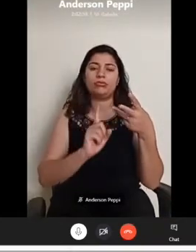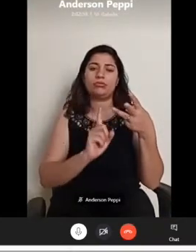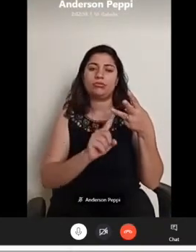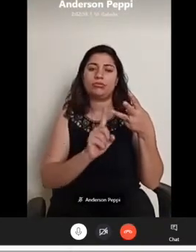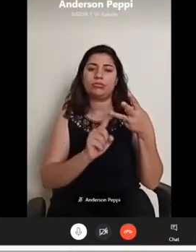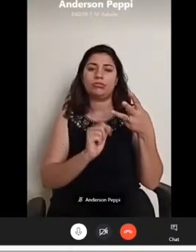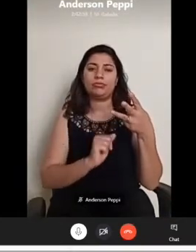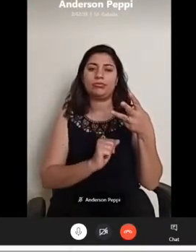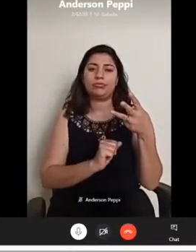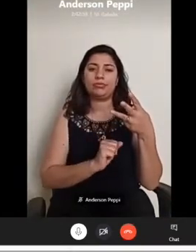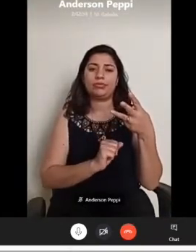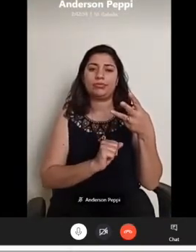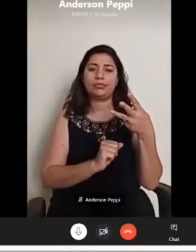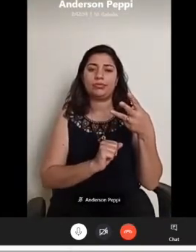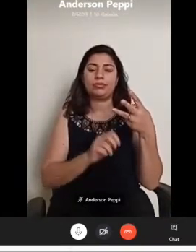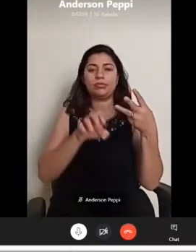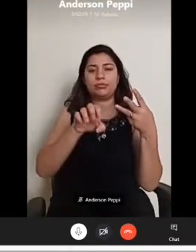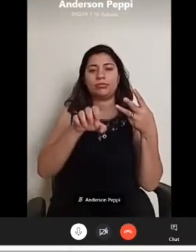Érica Cristina Lial.